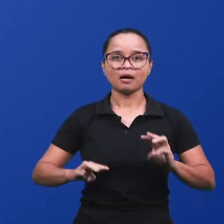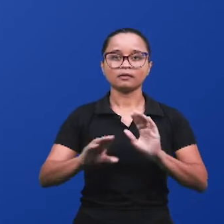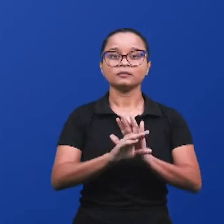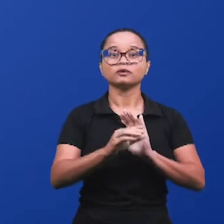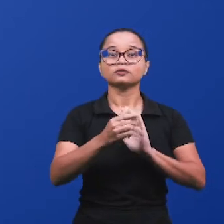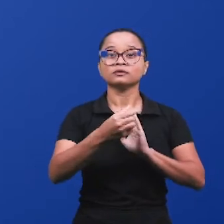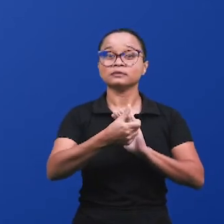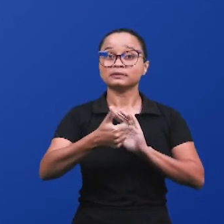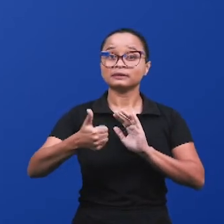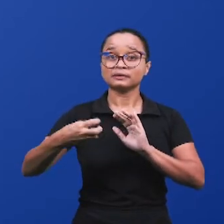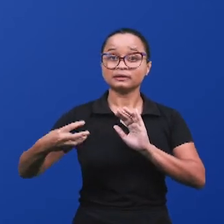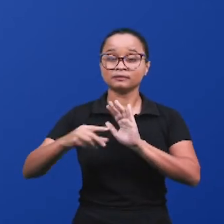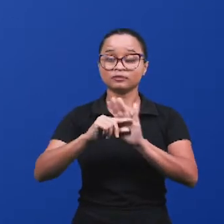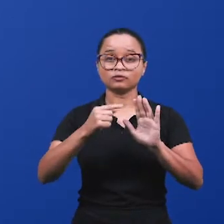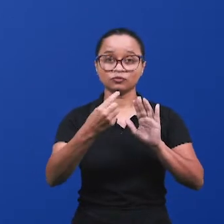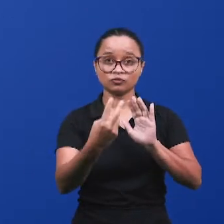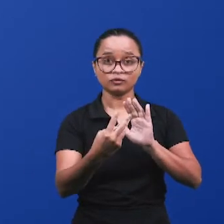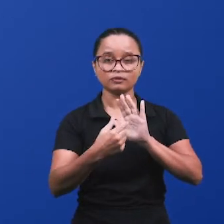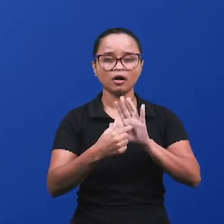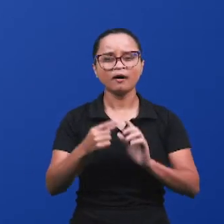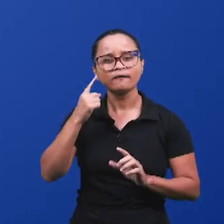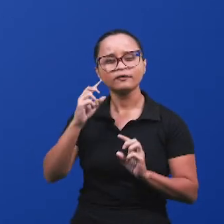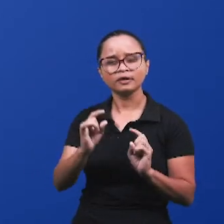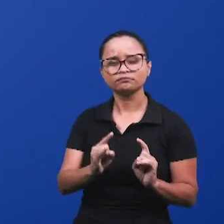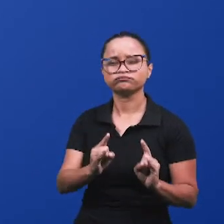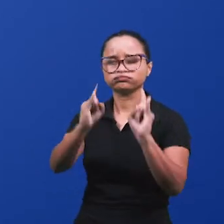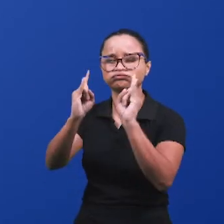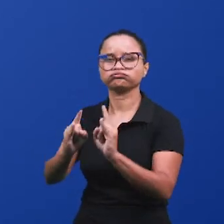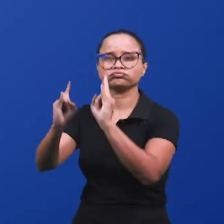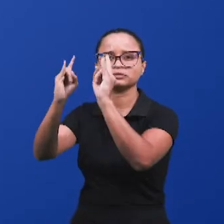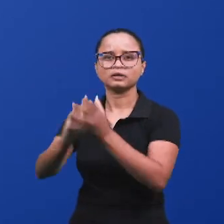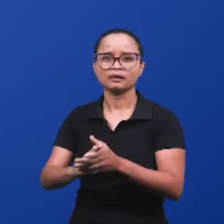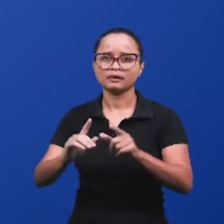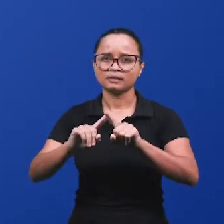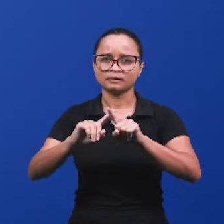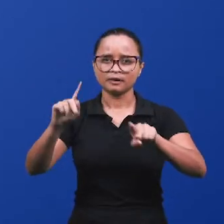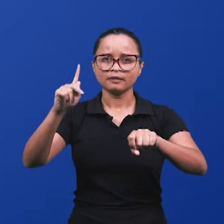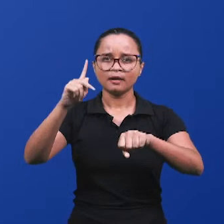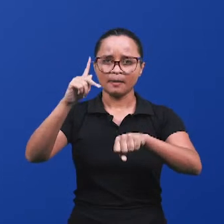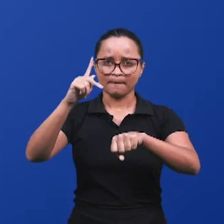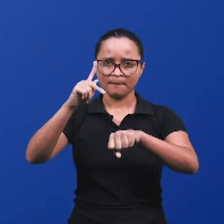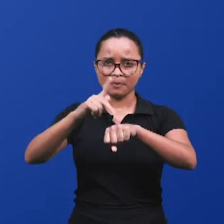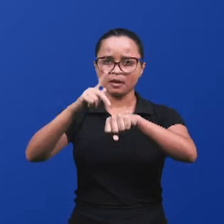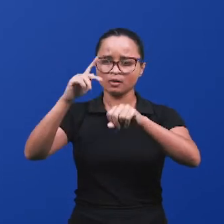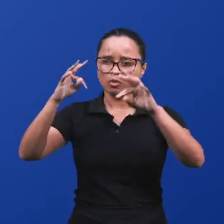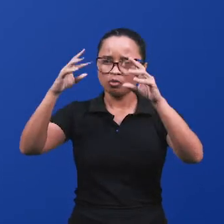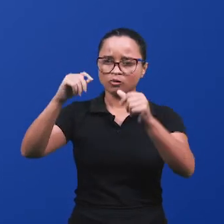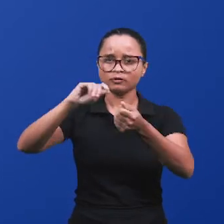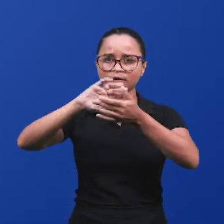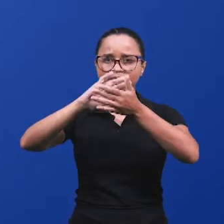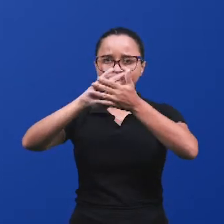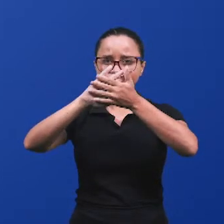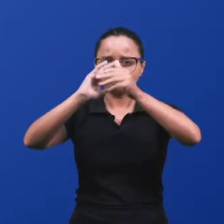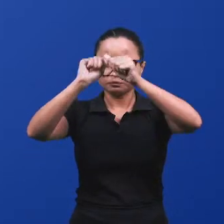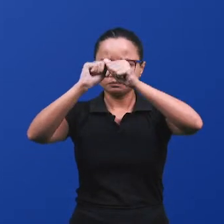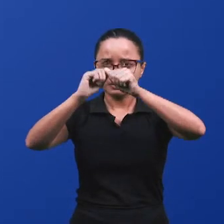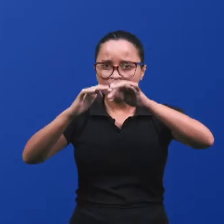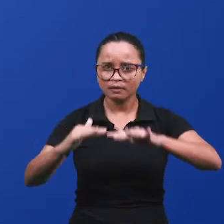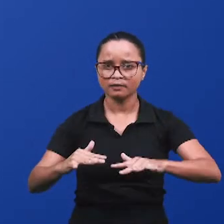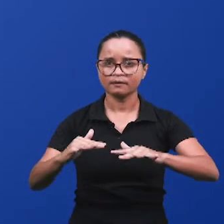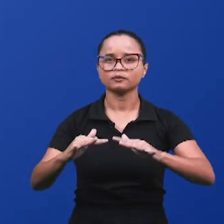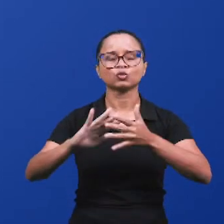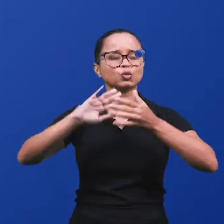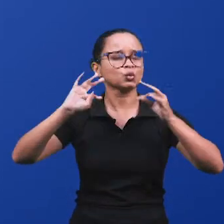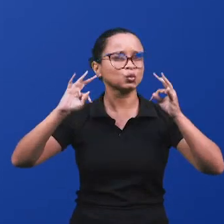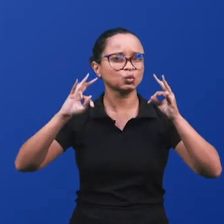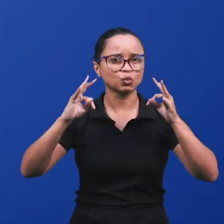lhe disse: vês estas grandes construções, não ficará pedra sobre pedra,